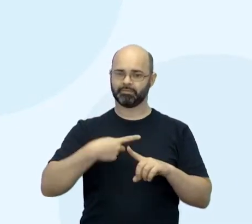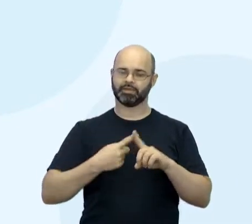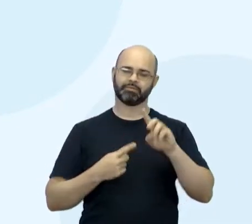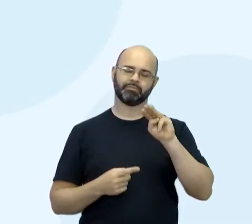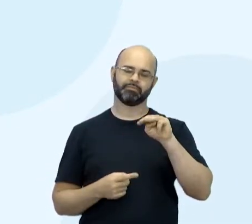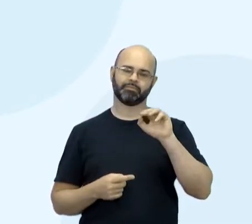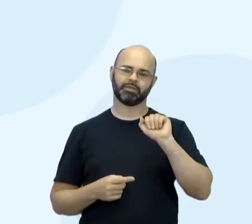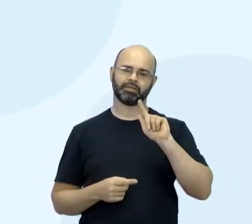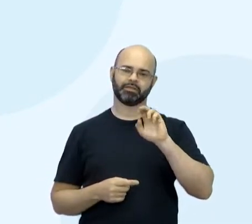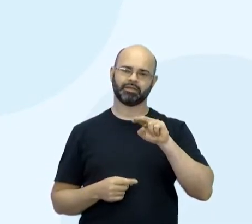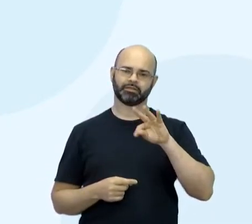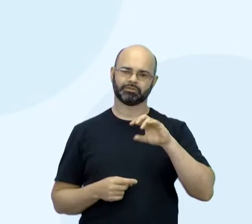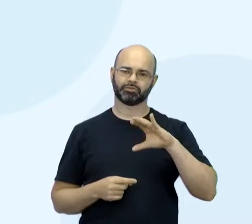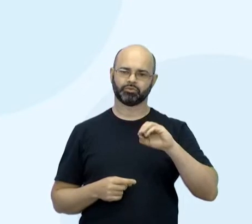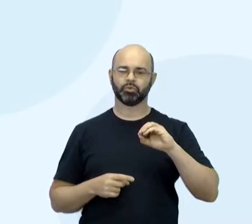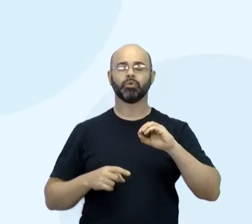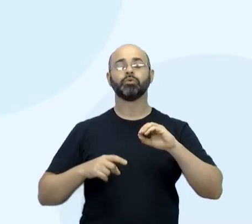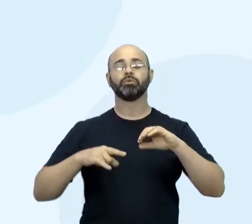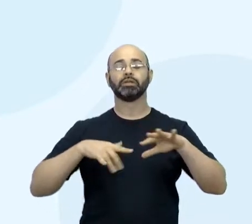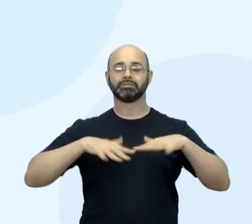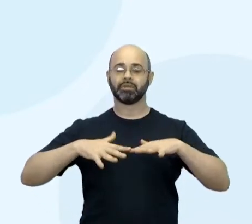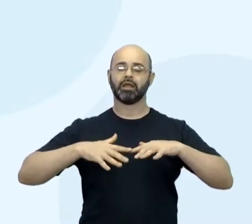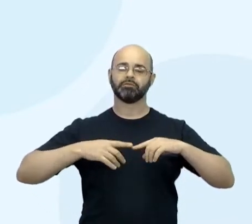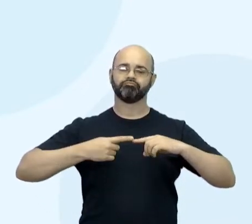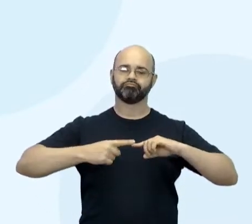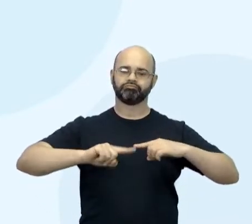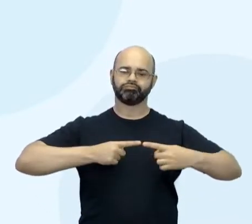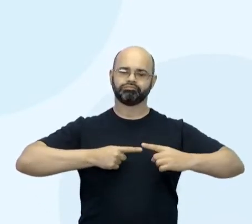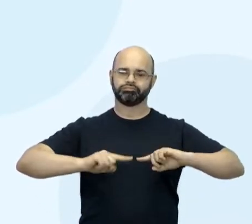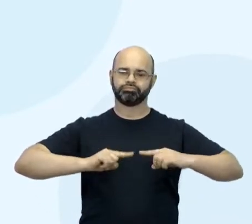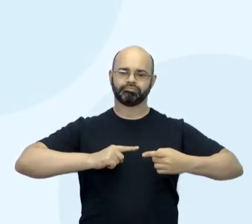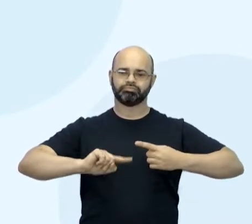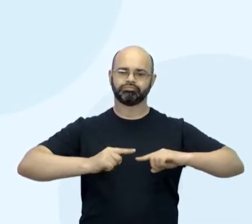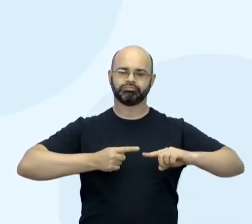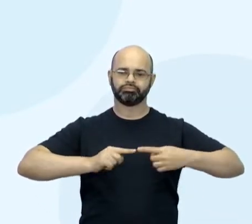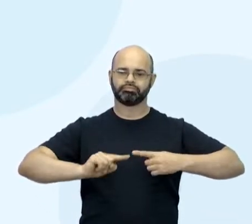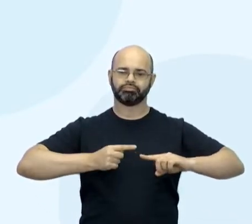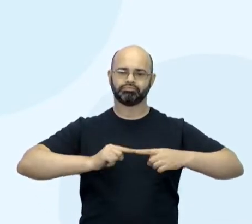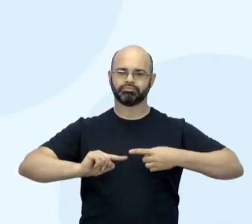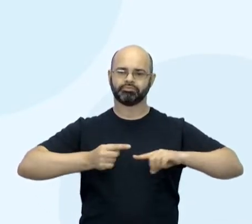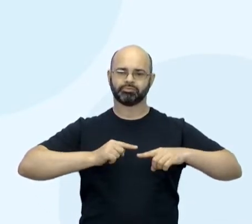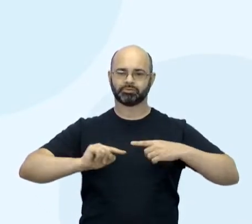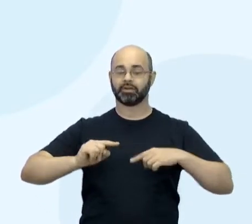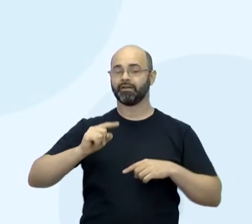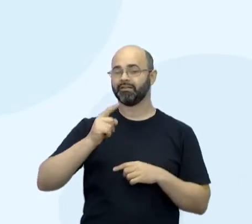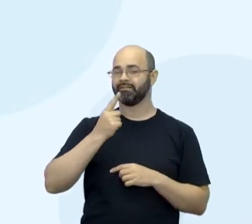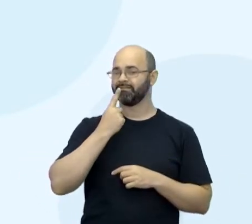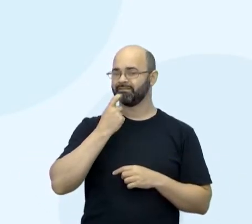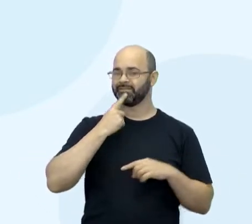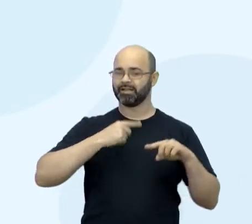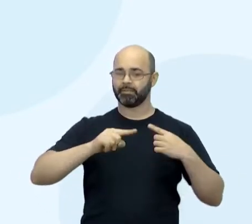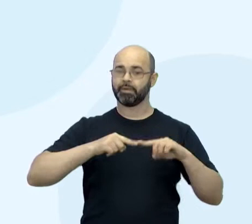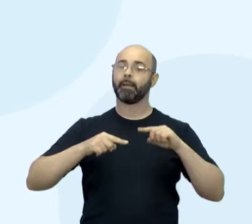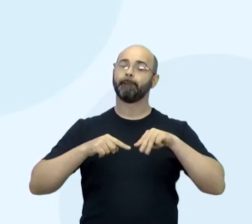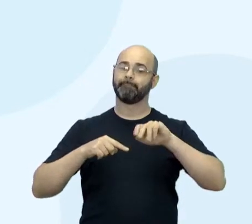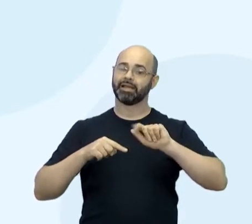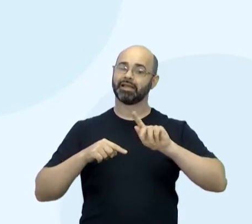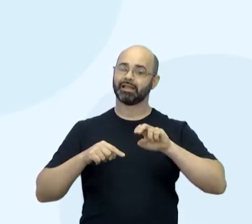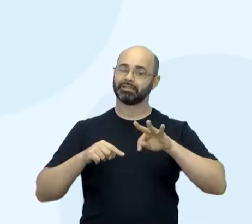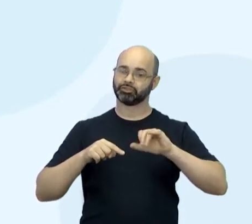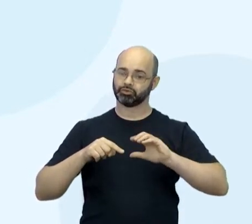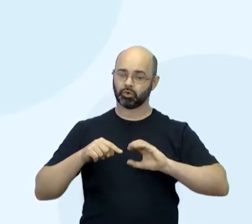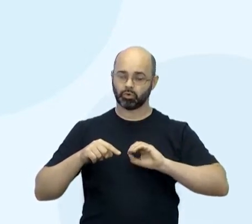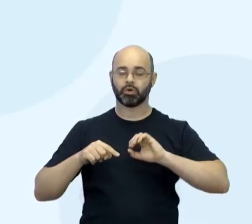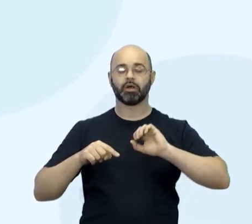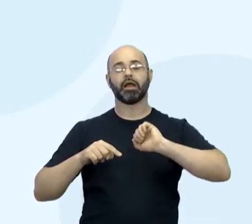que estão oscilando no espaço com a velocidade da luz, C. E aqui está mostrando ali, ó, o vermelhinho é o campo magnético e o azul o campo elétrico. Eles